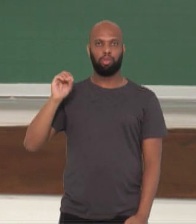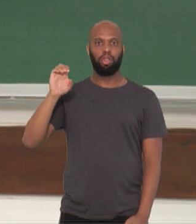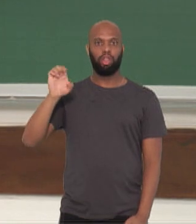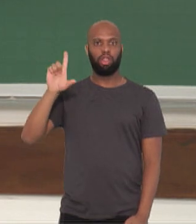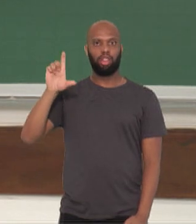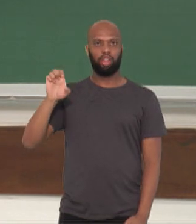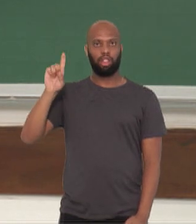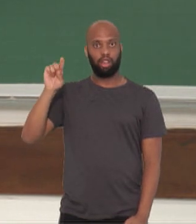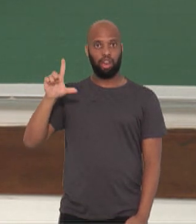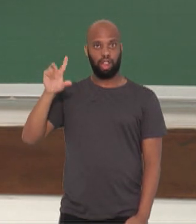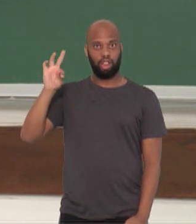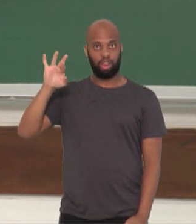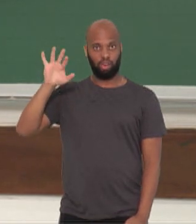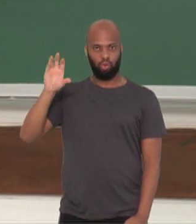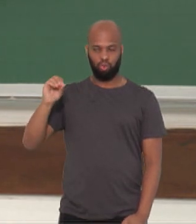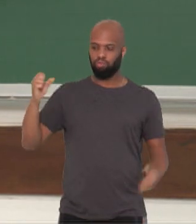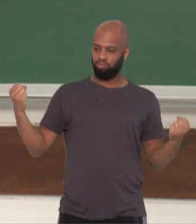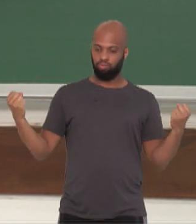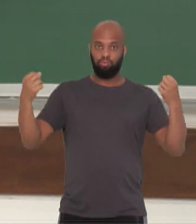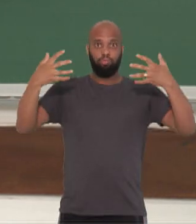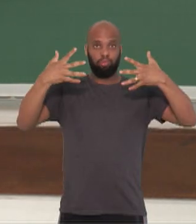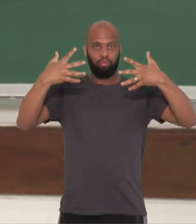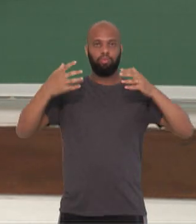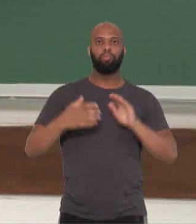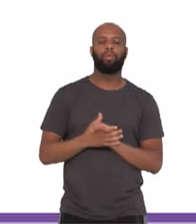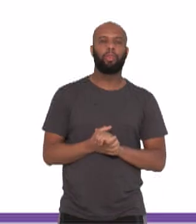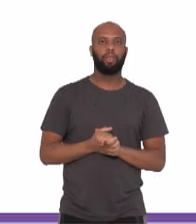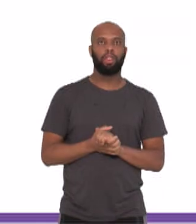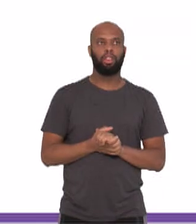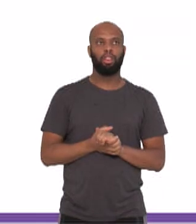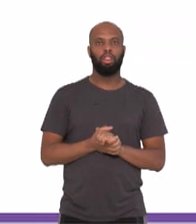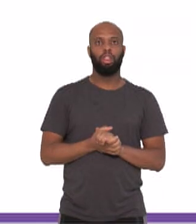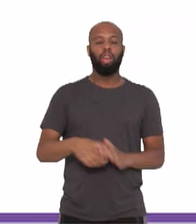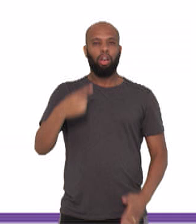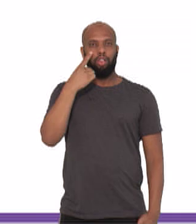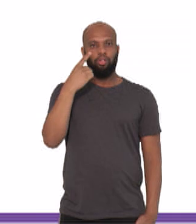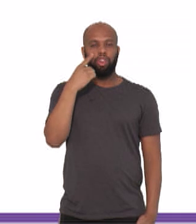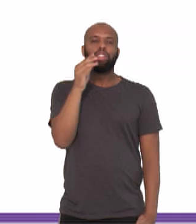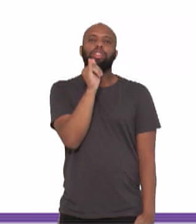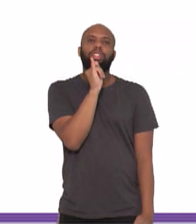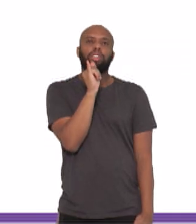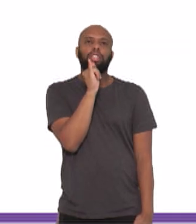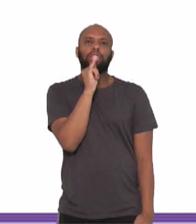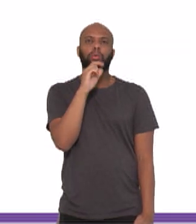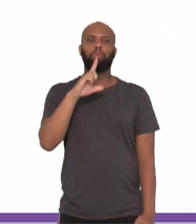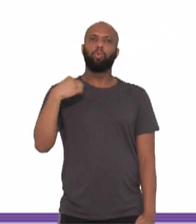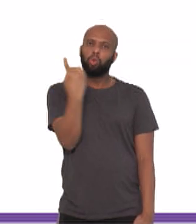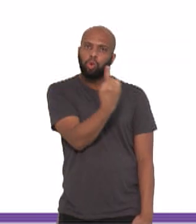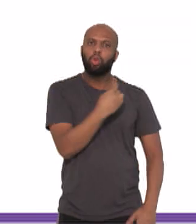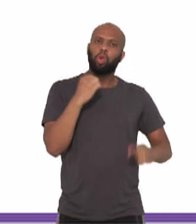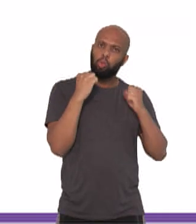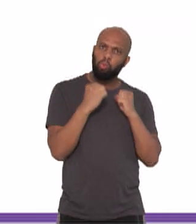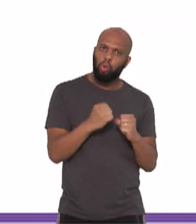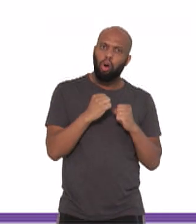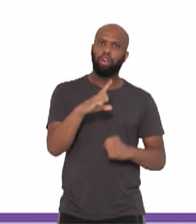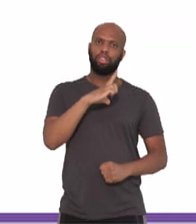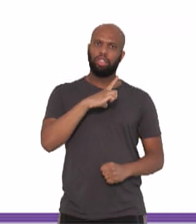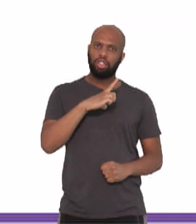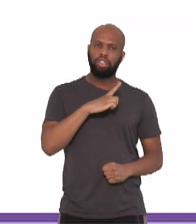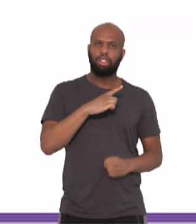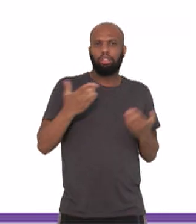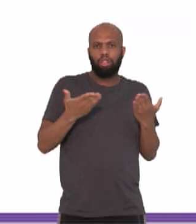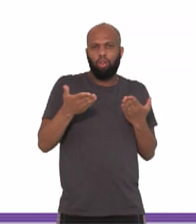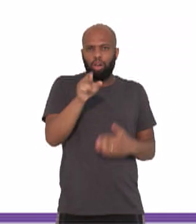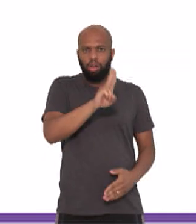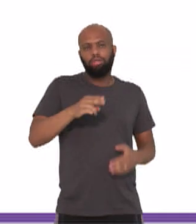campo elétrico. Então, veja só aqui que um exemplo que a gente pode ter para servir de